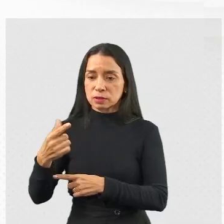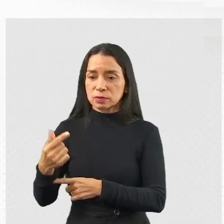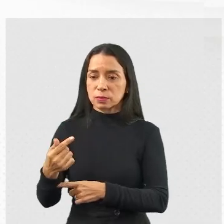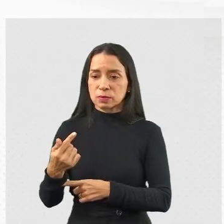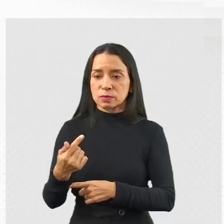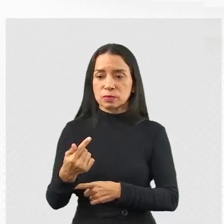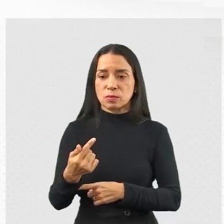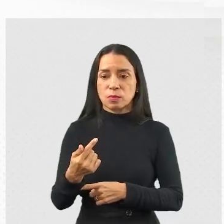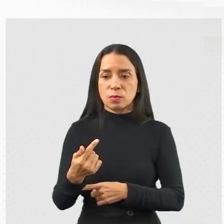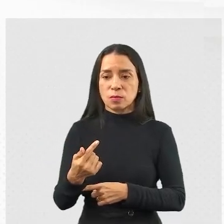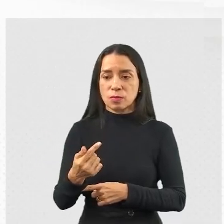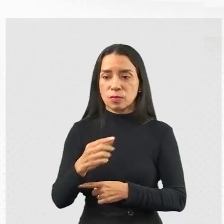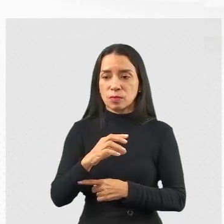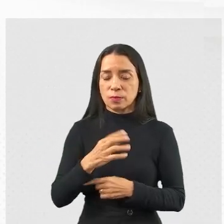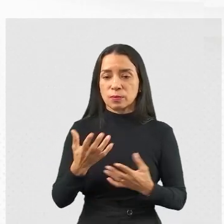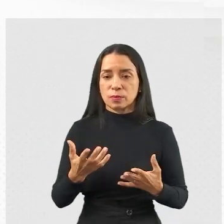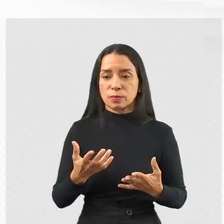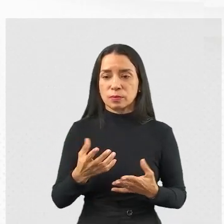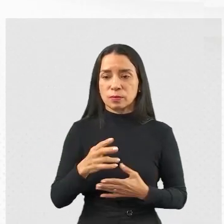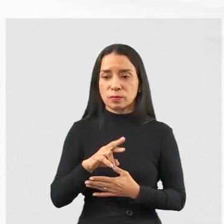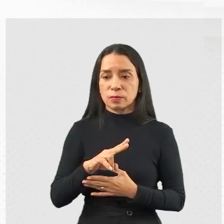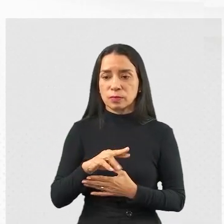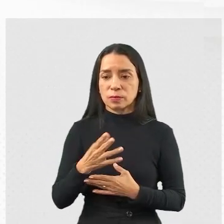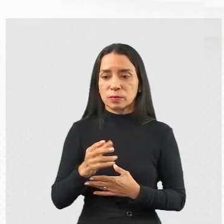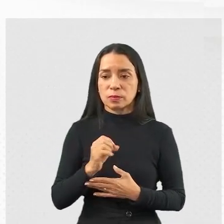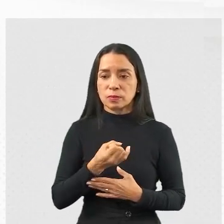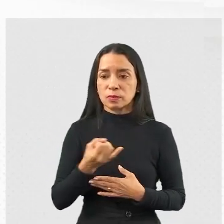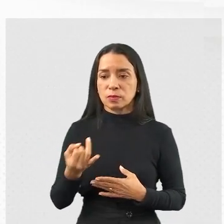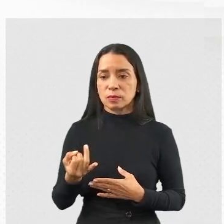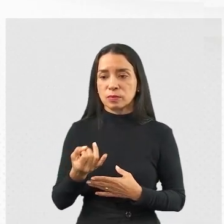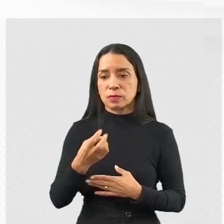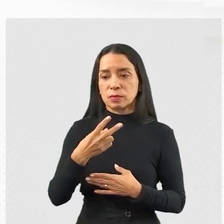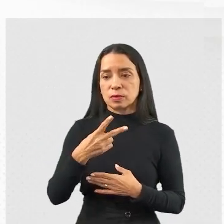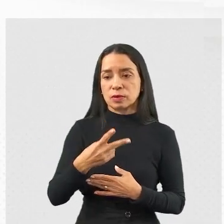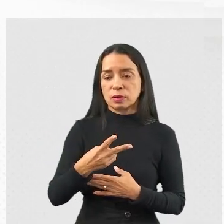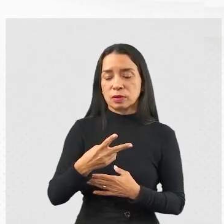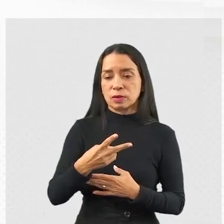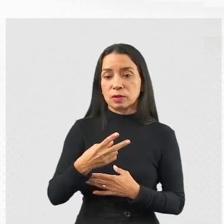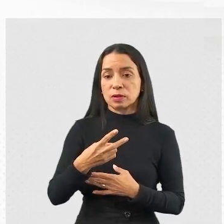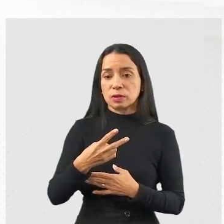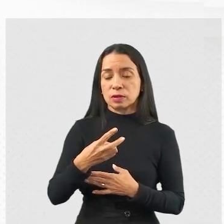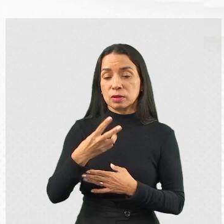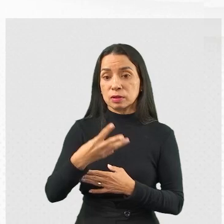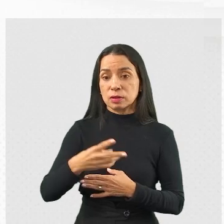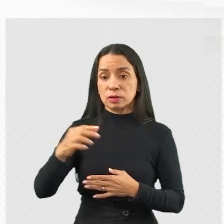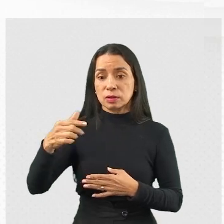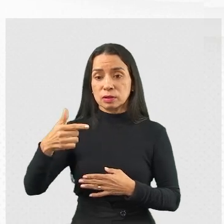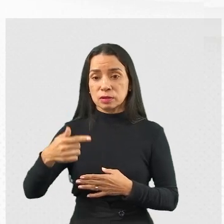0,37. 0,37 significa 37%, tá?